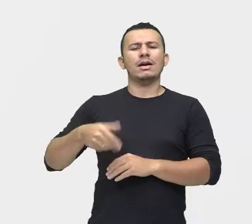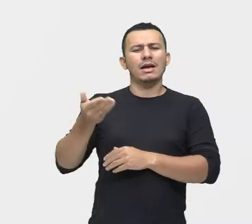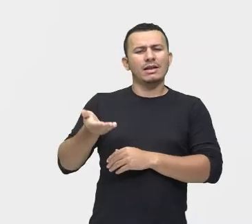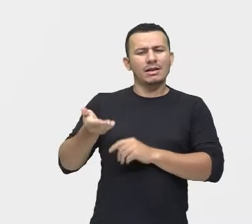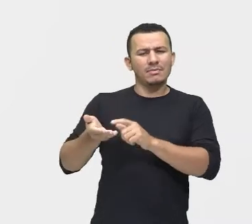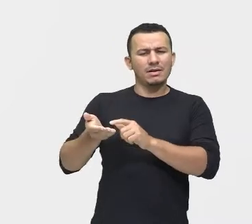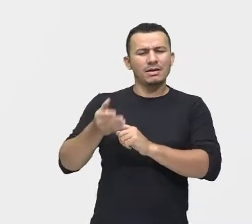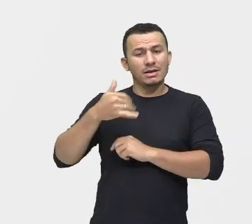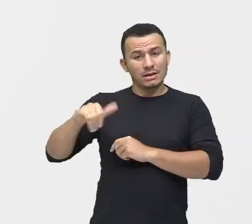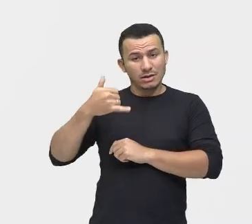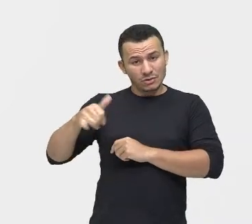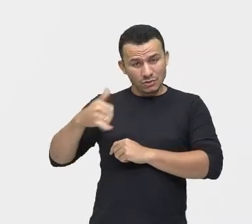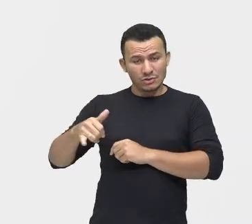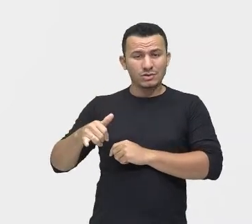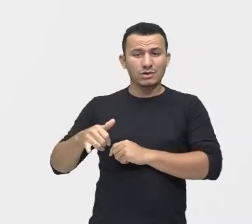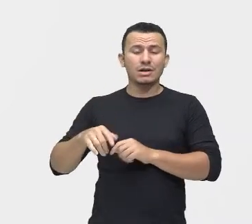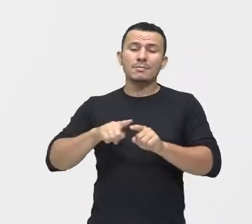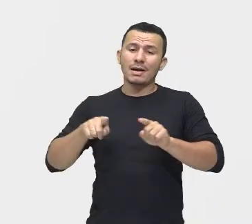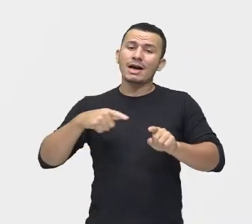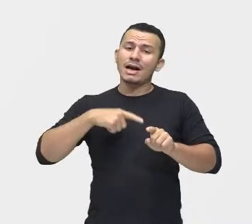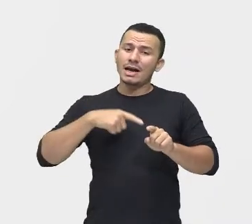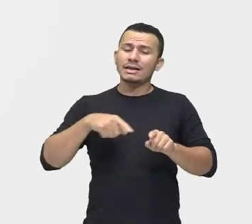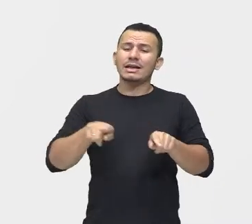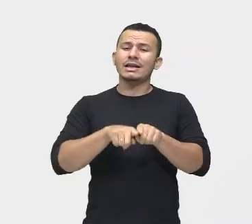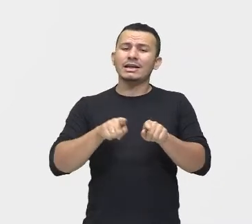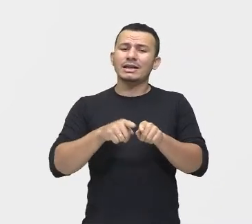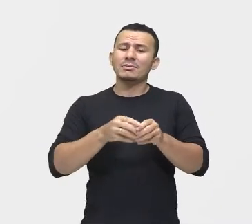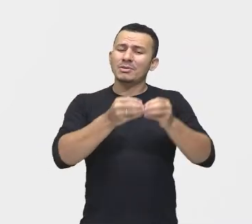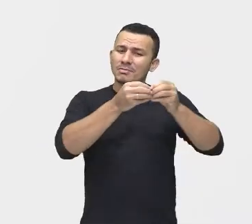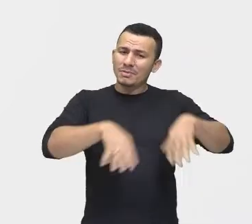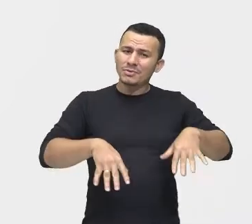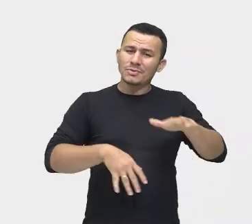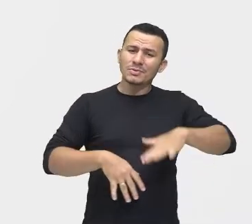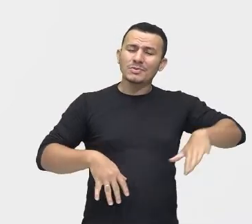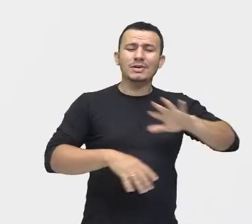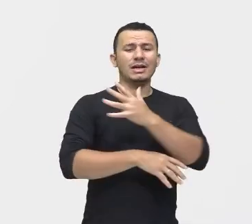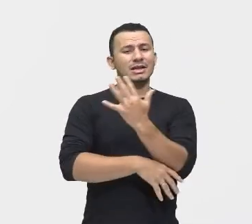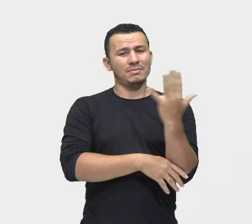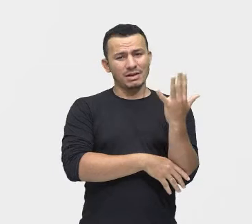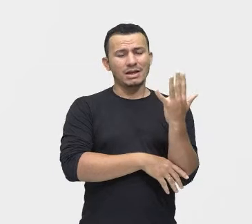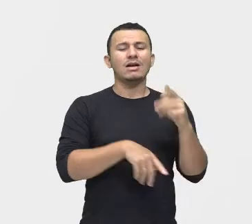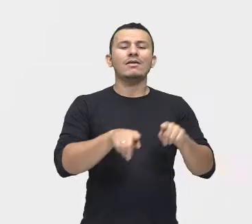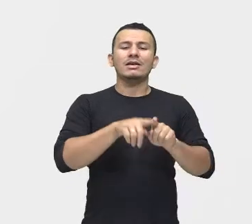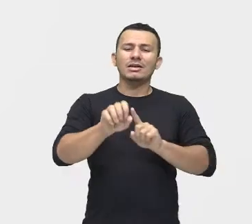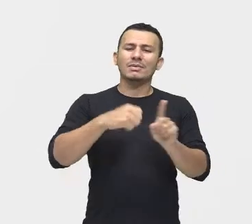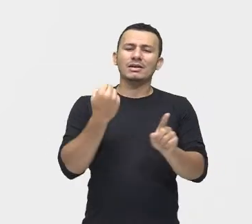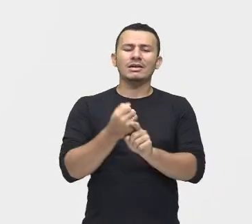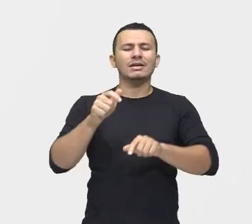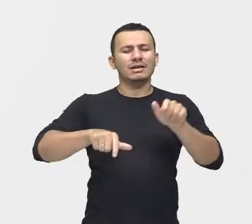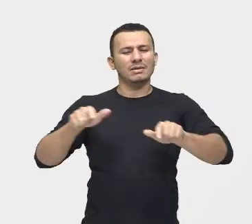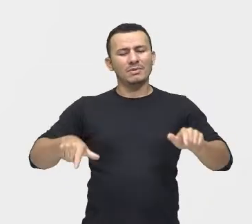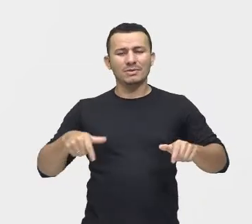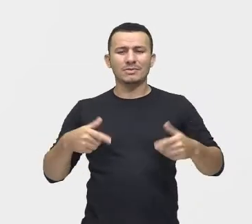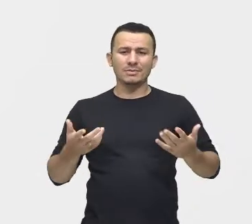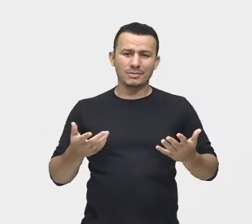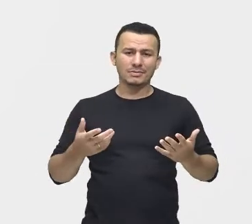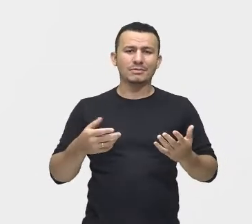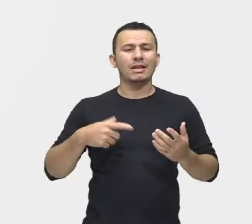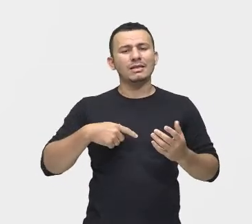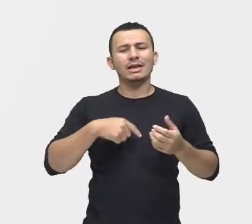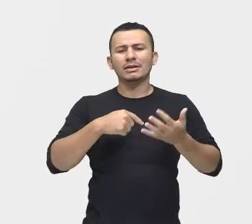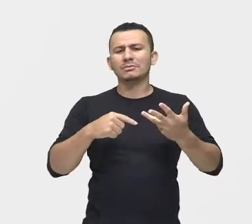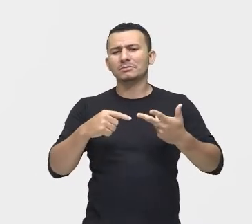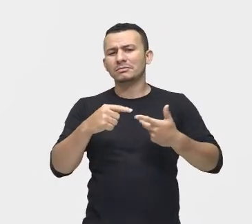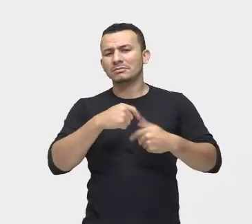energéticas, por outro elas geram graves impactos ambientais e sociais, dos quais podemos